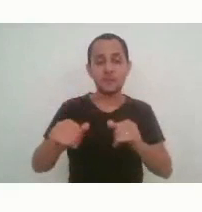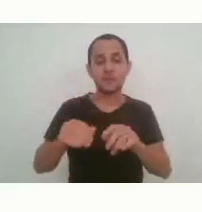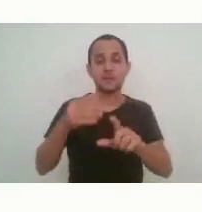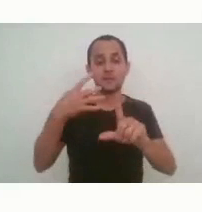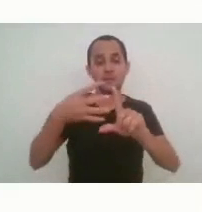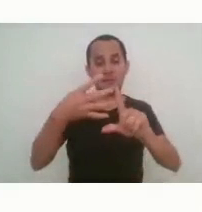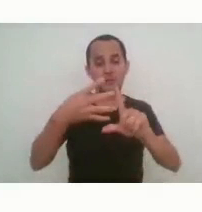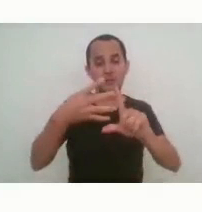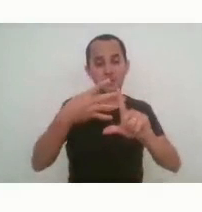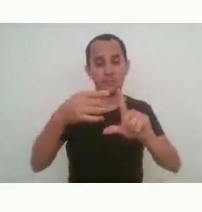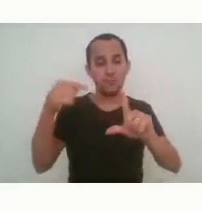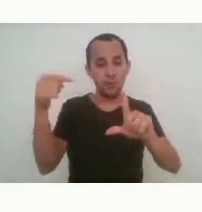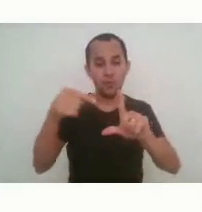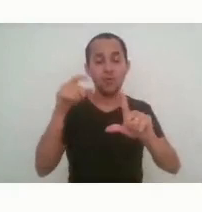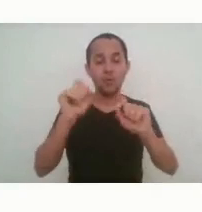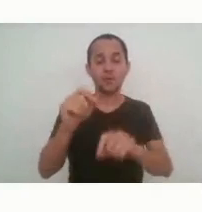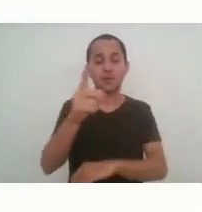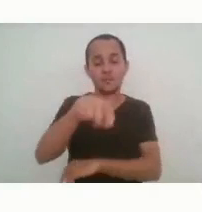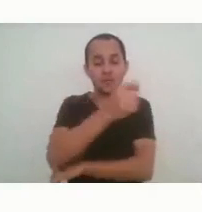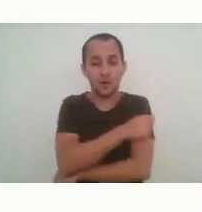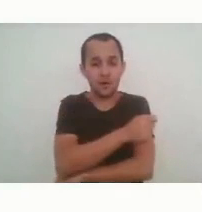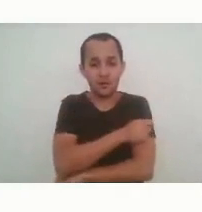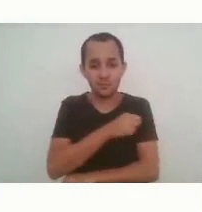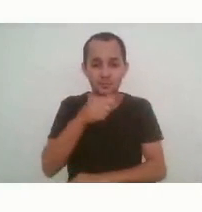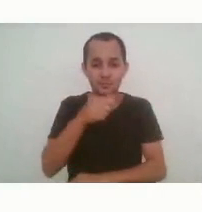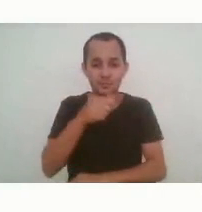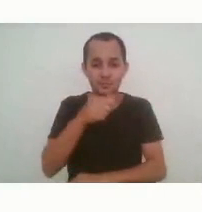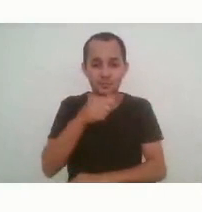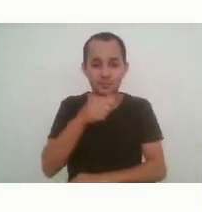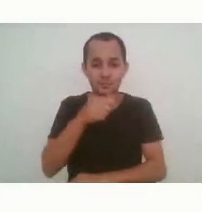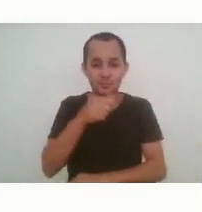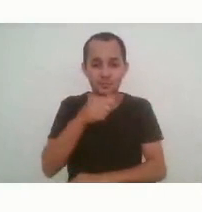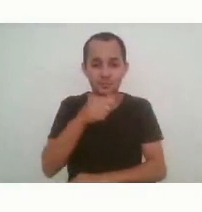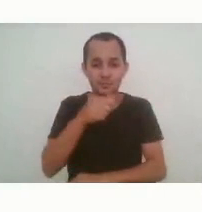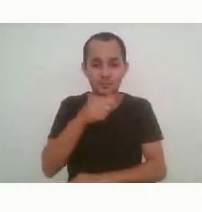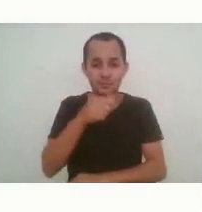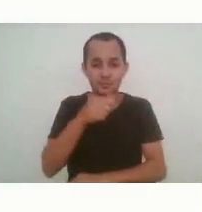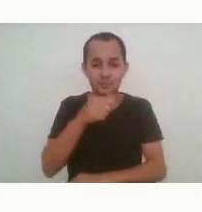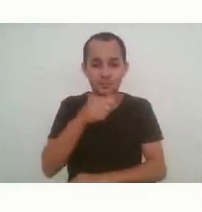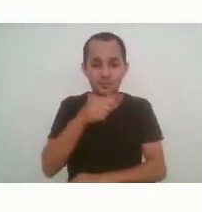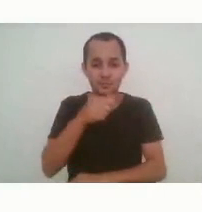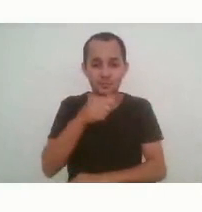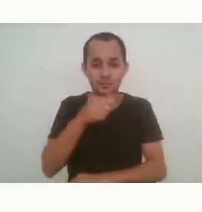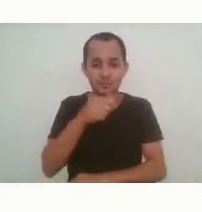para que os alunos possam acessar o conteúdo de seus